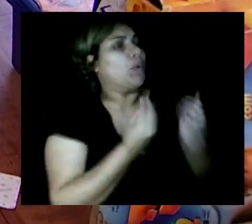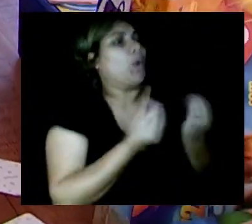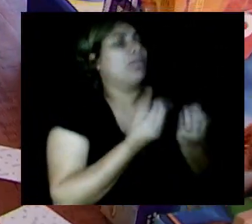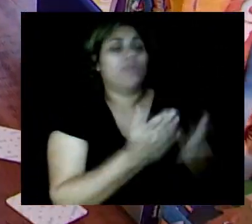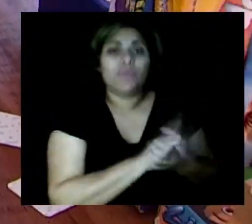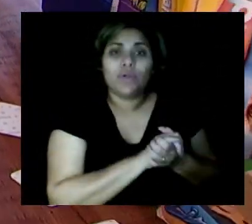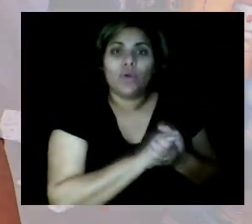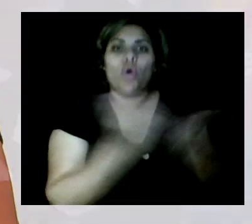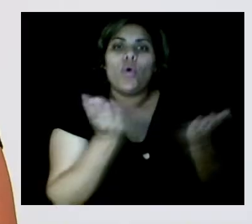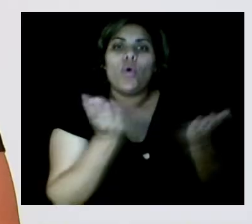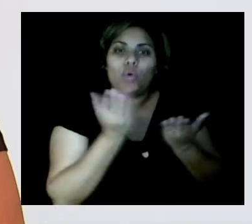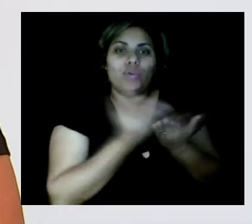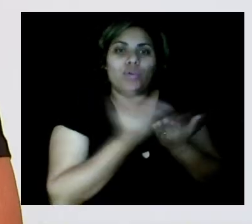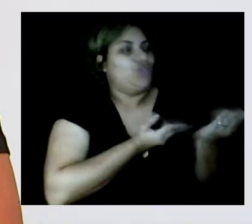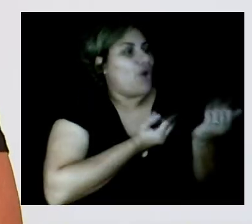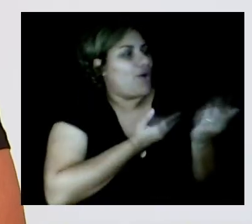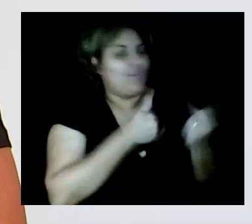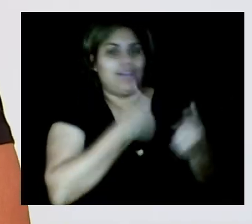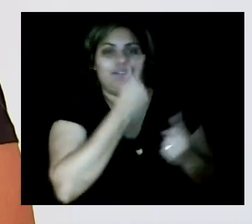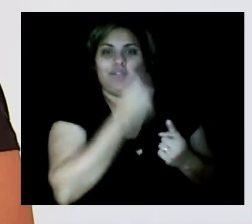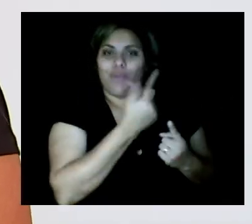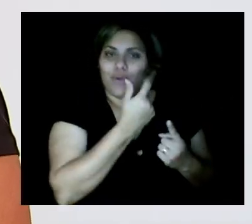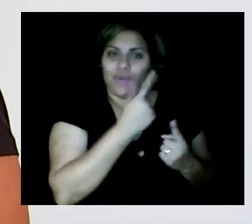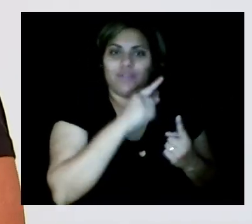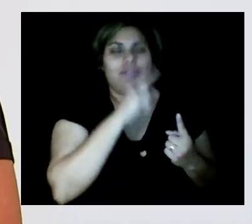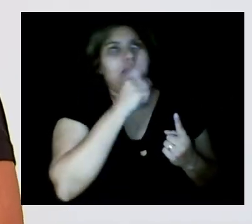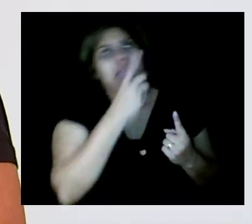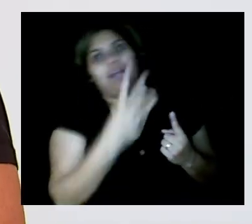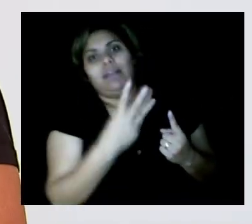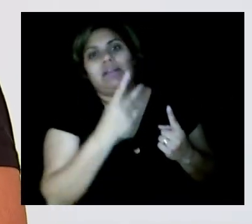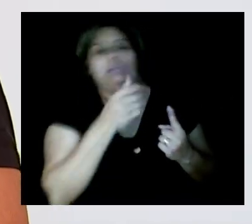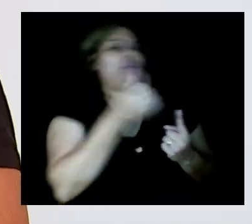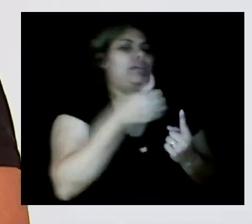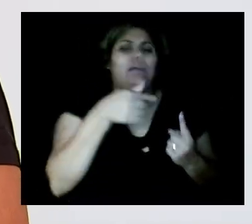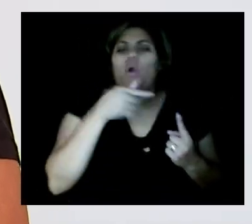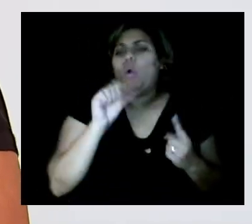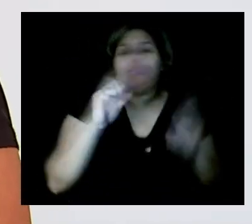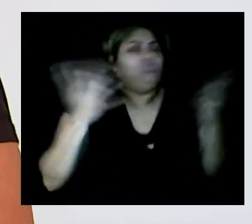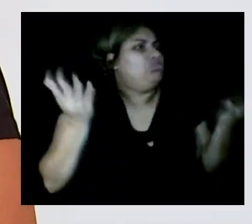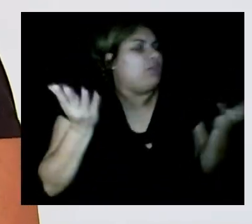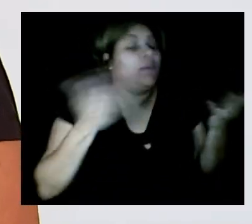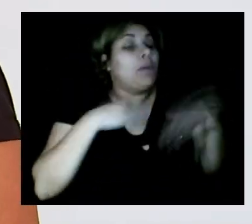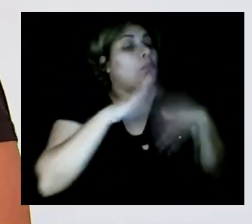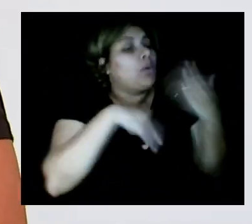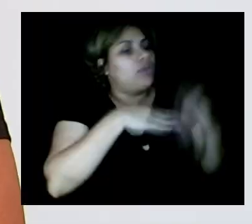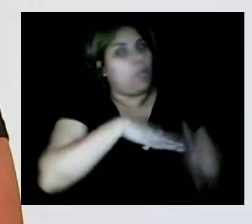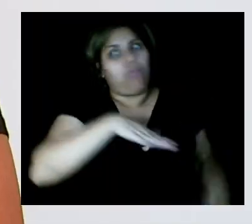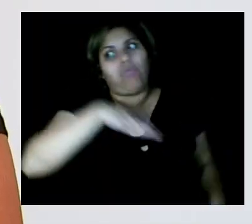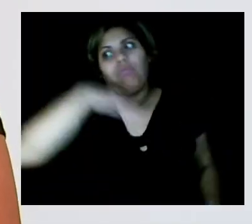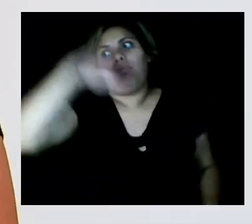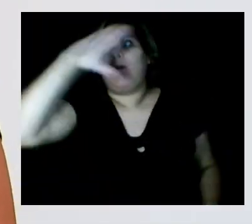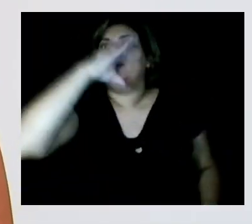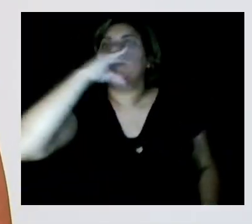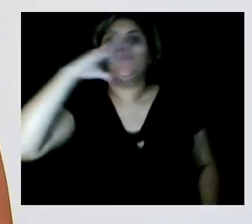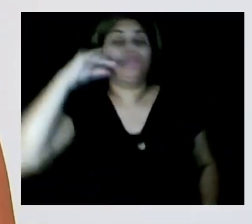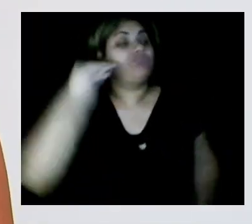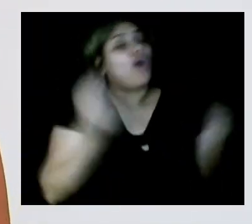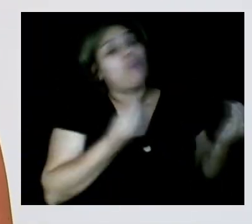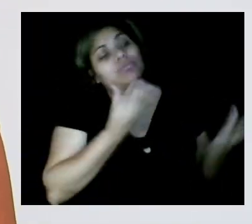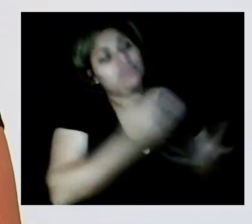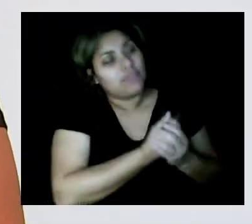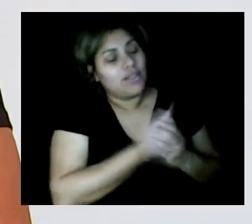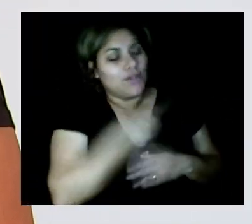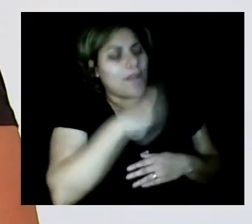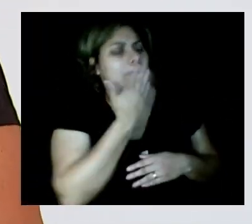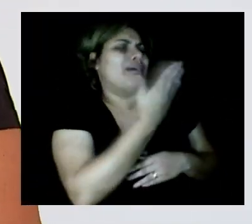tem 12, 13, tem 6, 7, 8, só que um dia eles vão chegar na fase adulta. Então, a gente pede para a sociedade